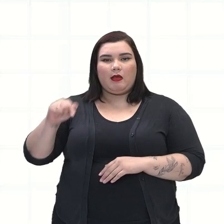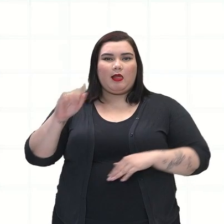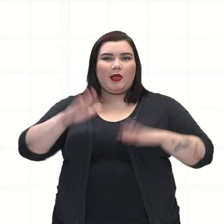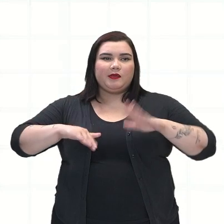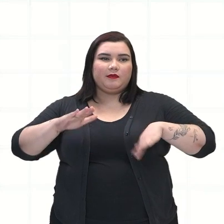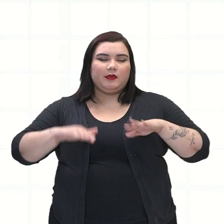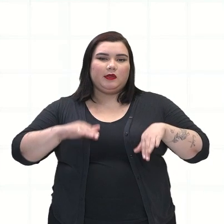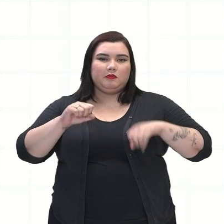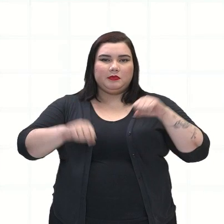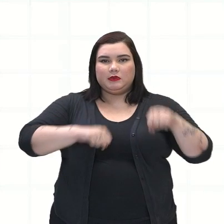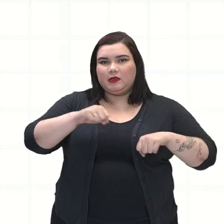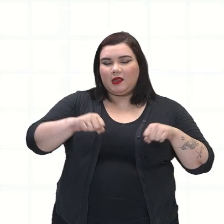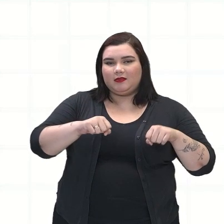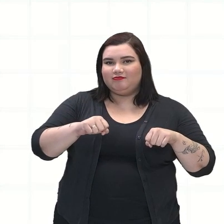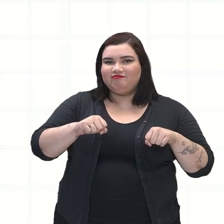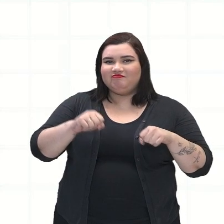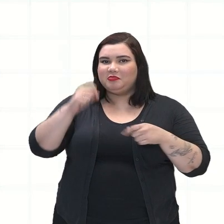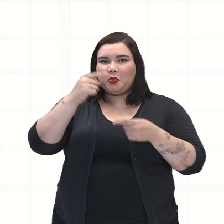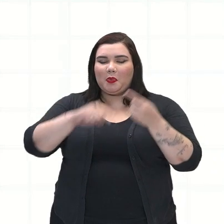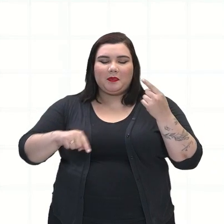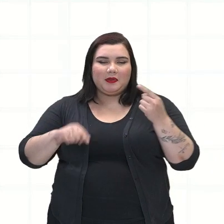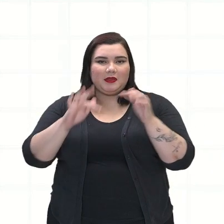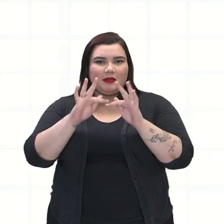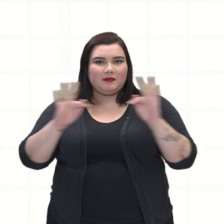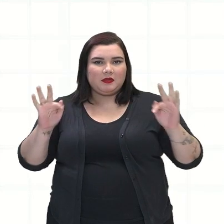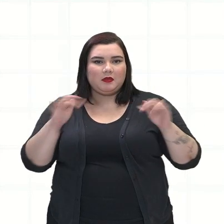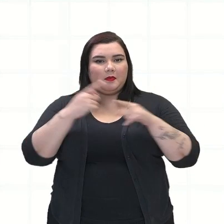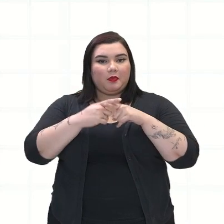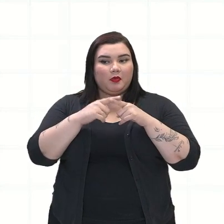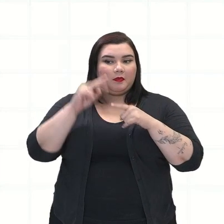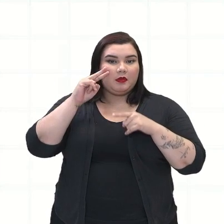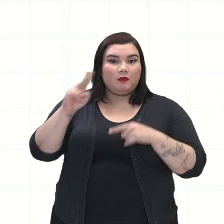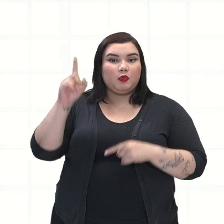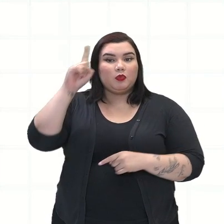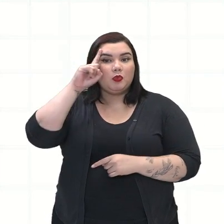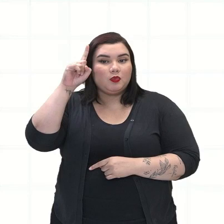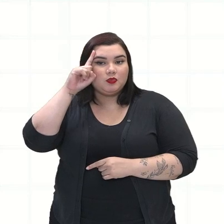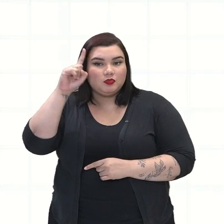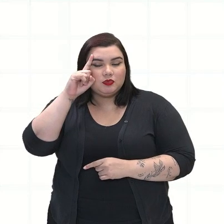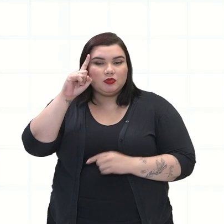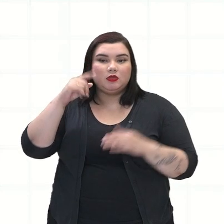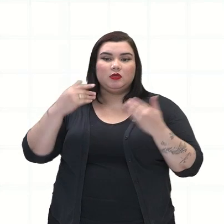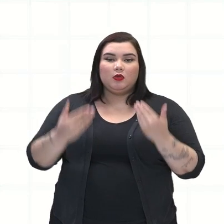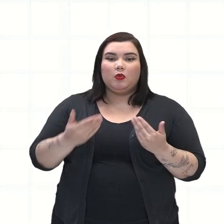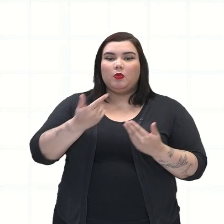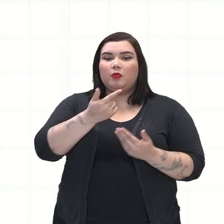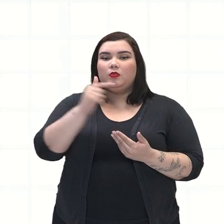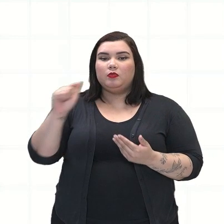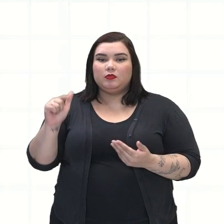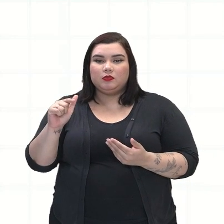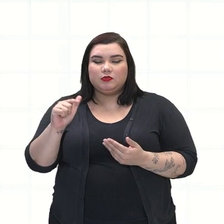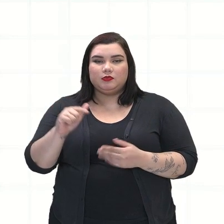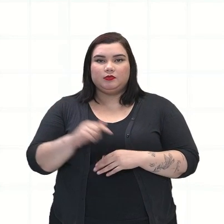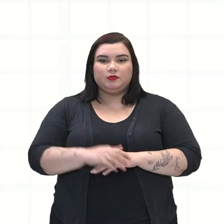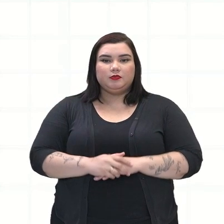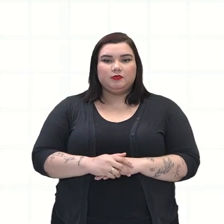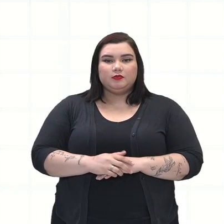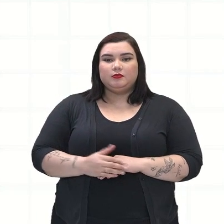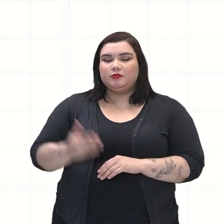bicicleta. Também não combina, porque a gente vê que ela anda todo dia. E nós temos quais outros? O often,